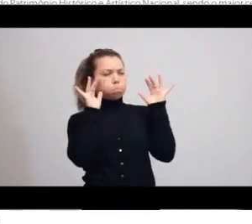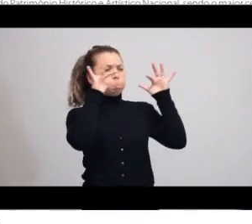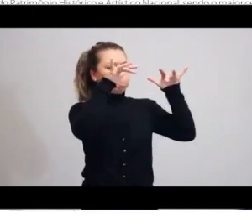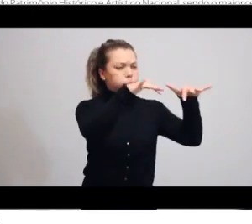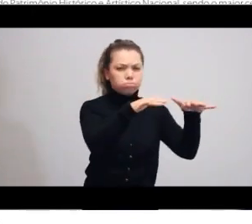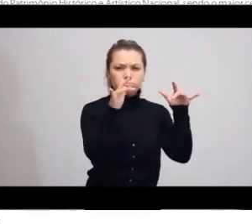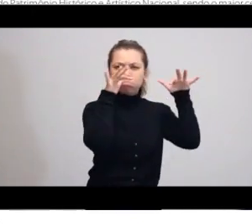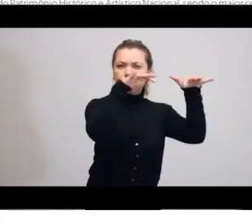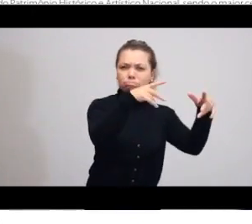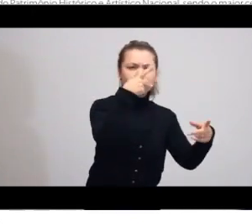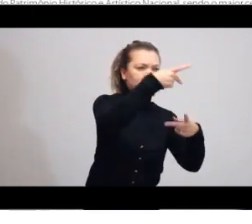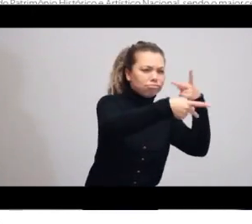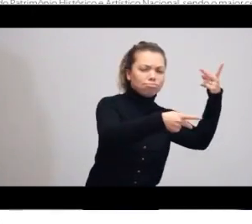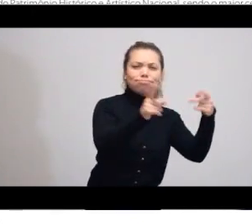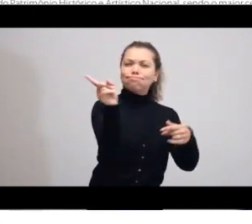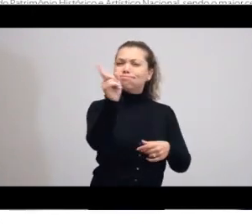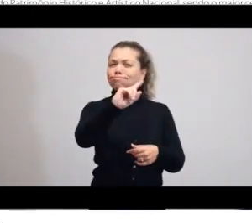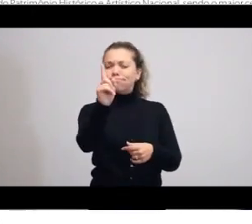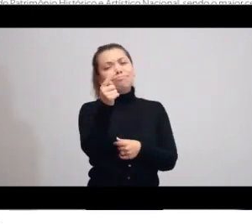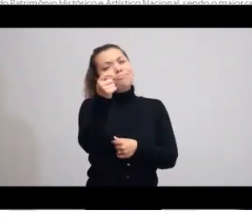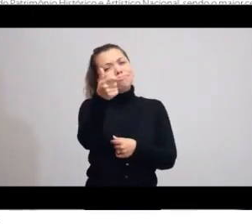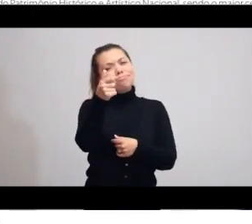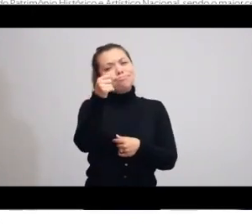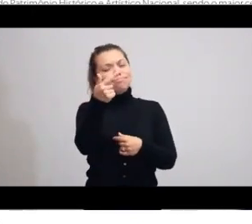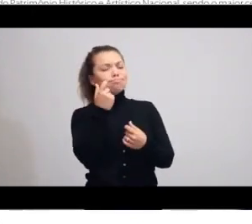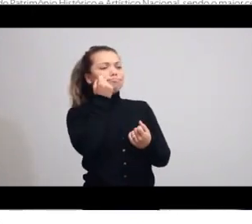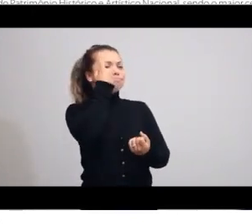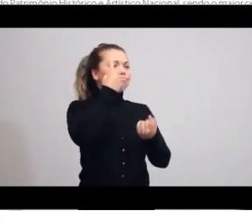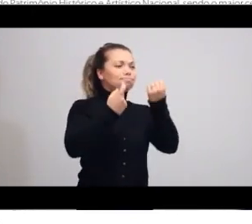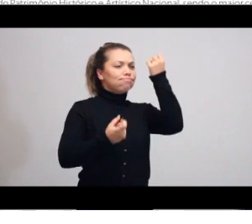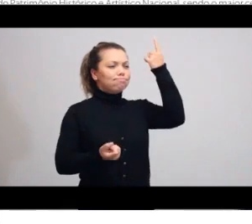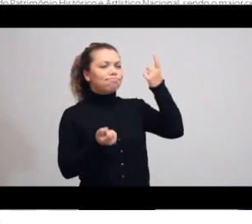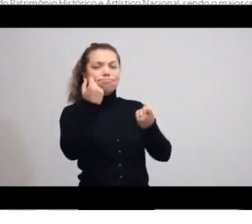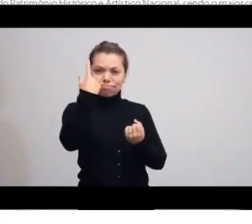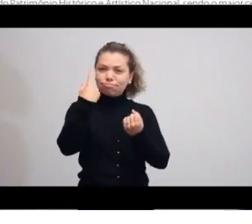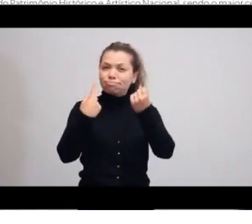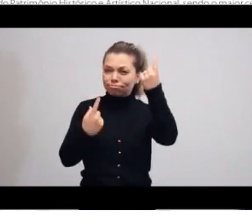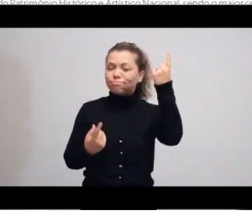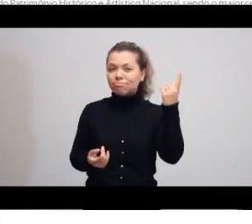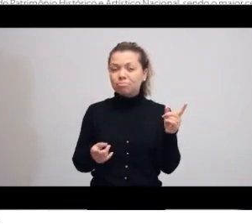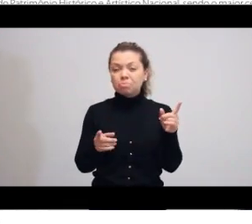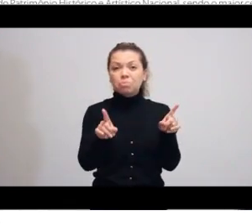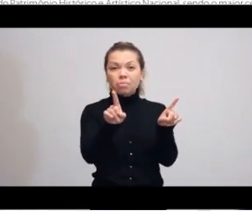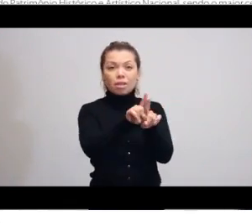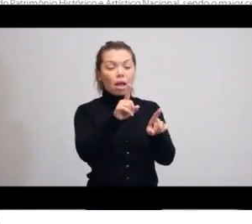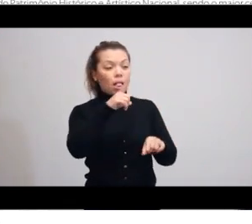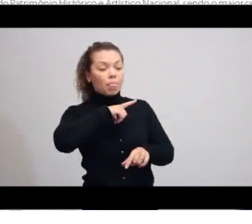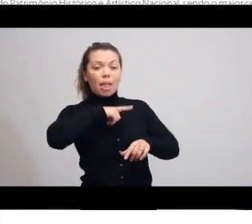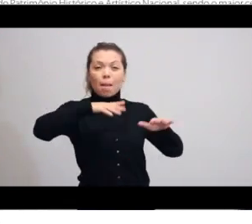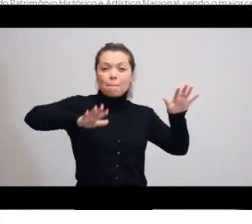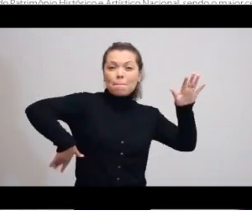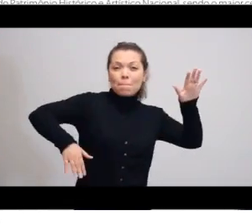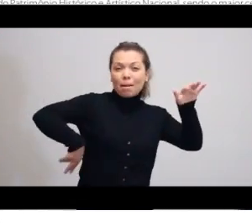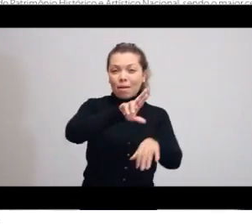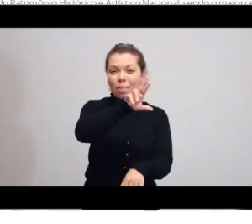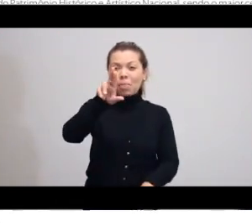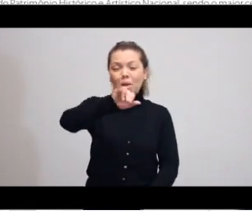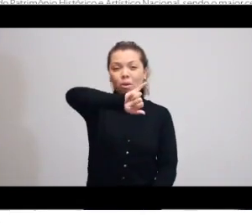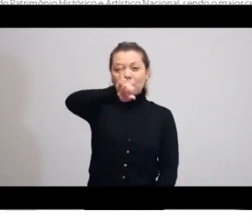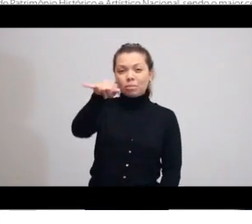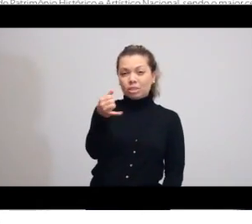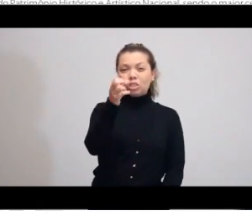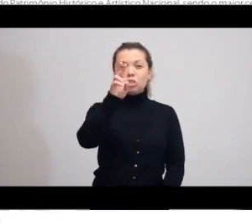onde temos uma das mais lindas paisagens da costa brasileira, a Jureia. Hoje, Iguape é uma ilha, mas não foi